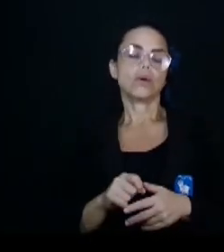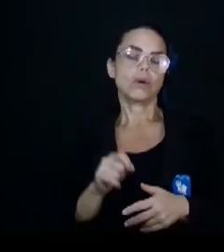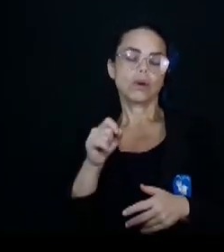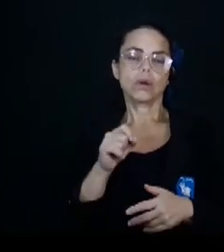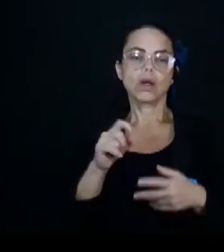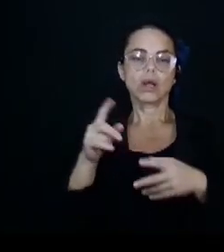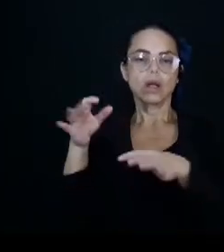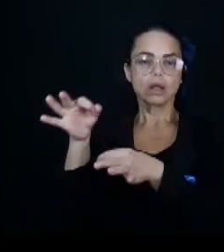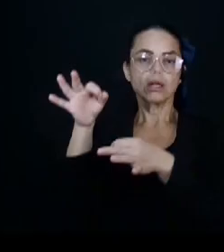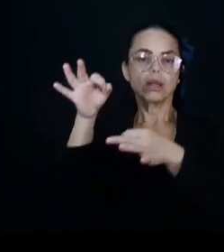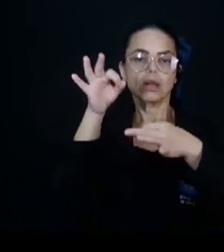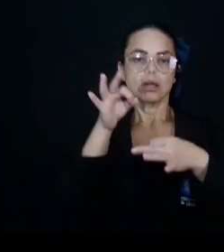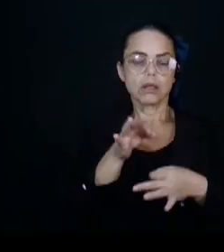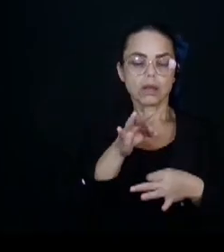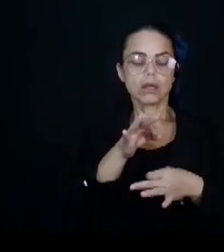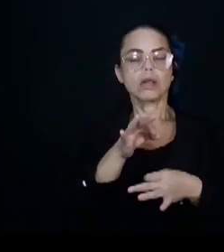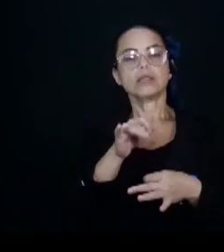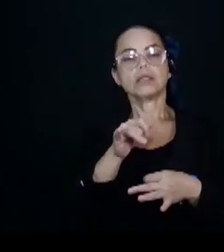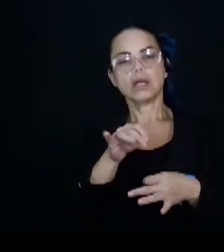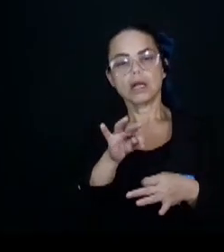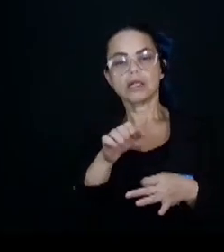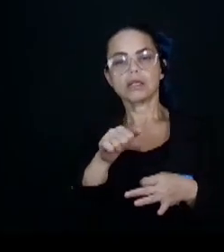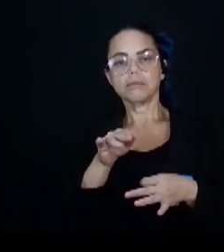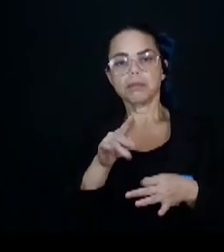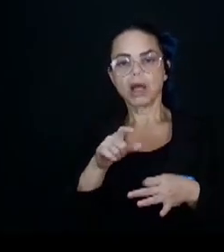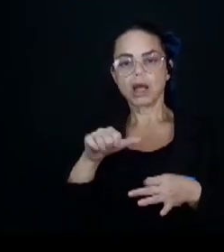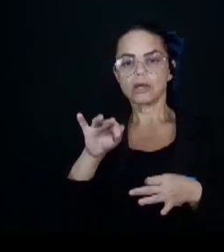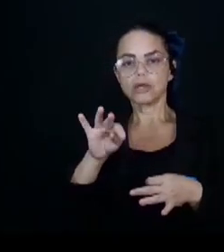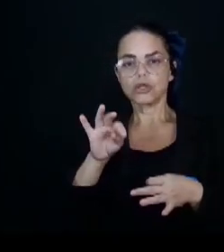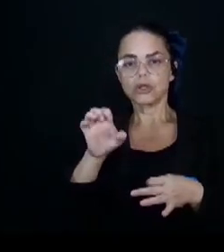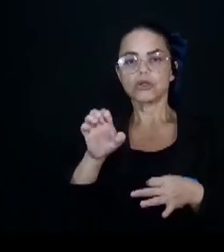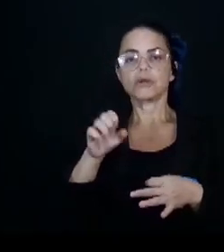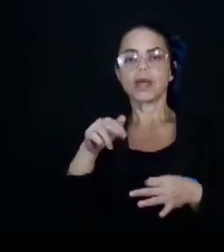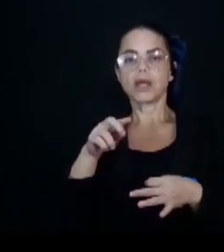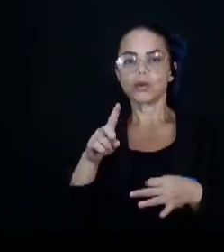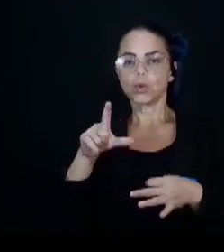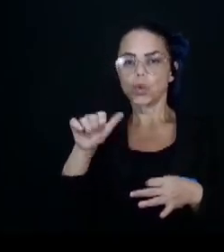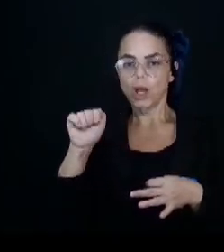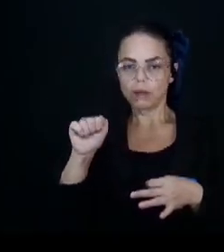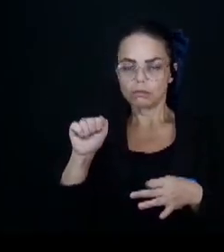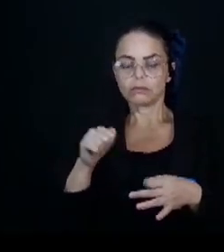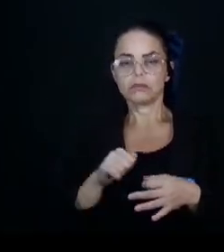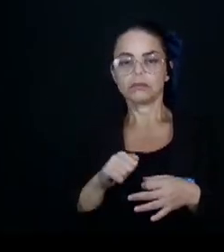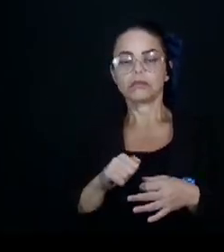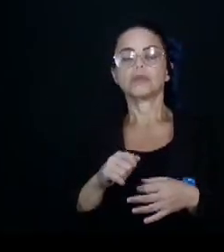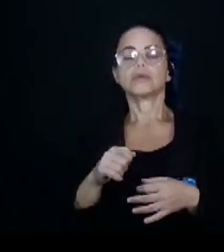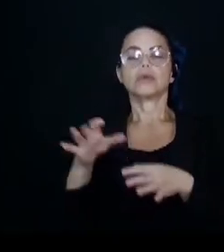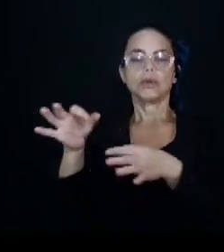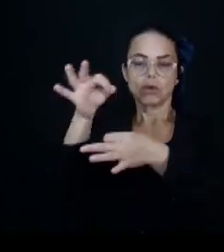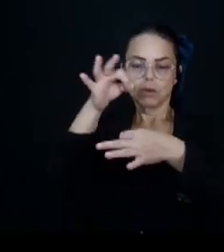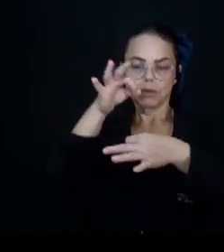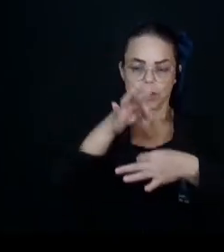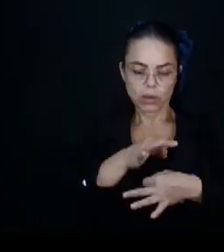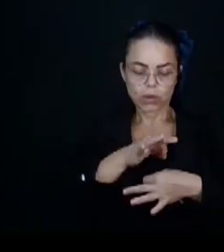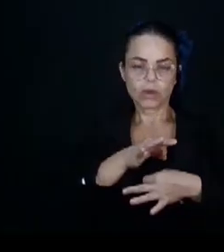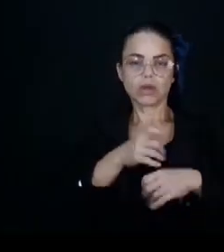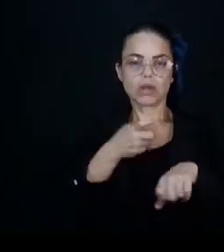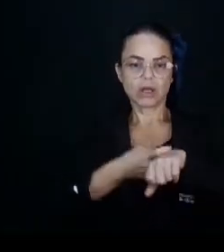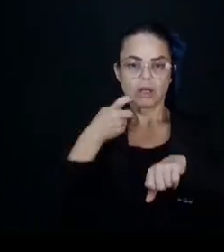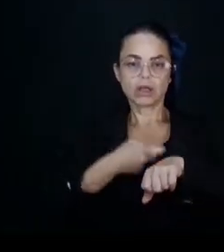tratamento com a medula? Então, pessoal, a gente hoje tem técnicas de transplante muito mais avançadas, né, do que no